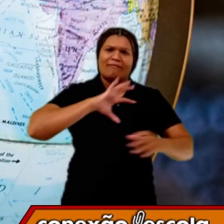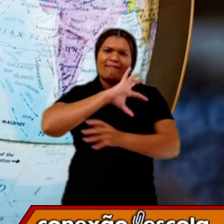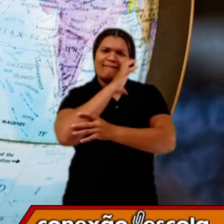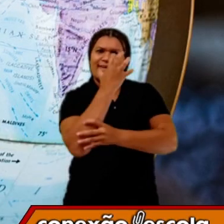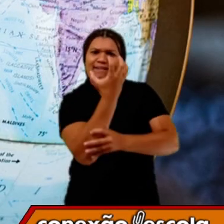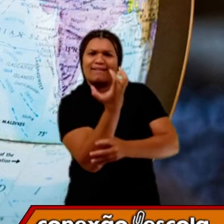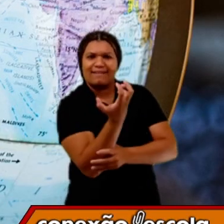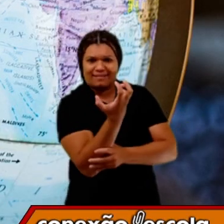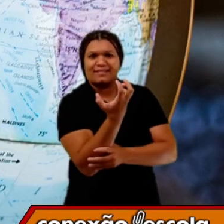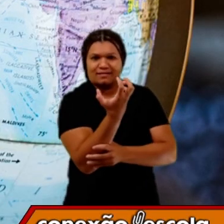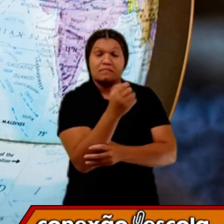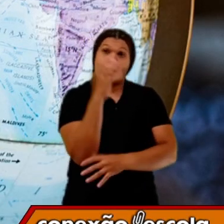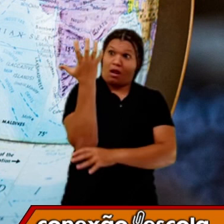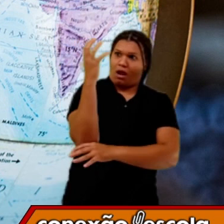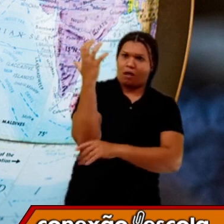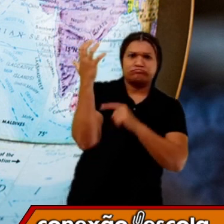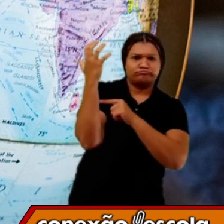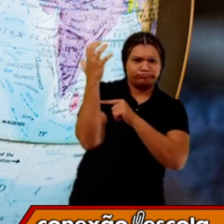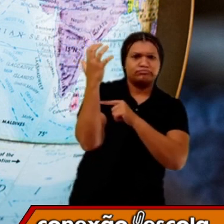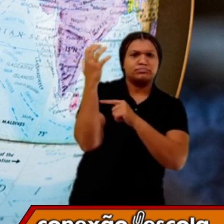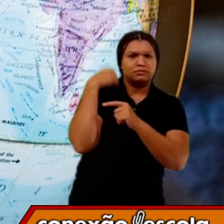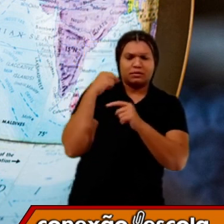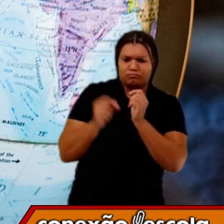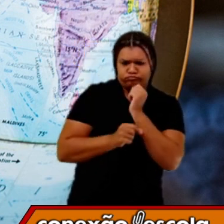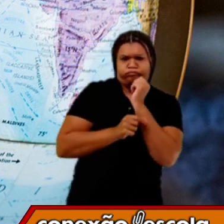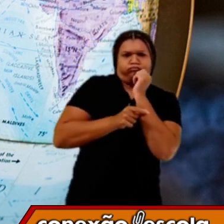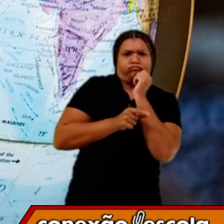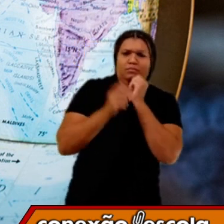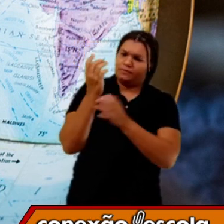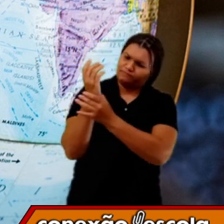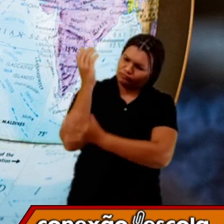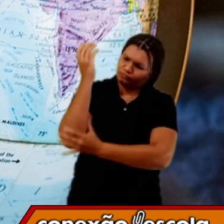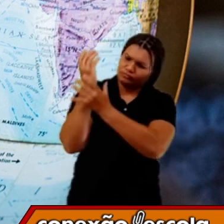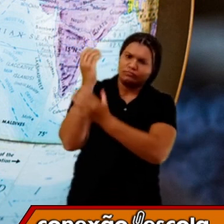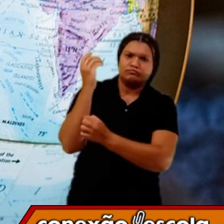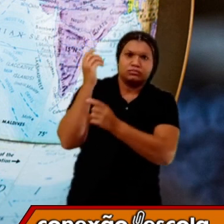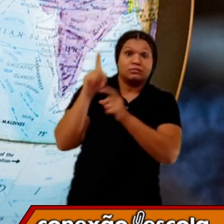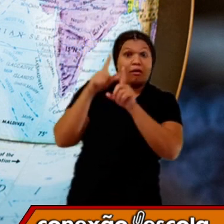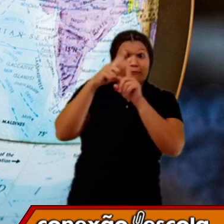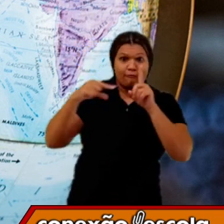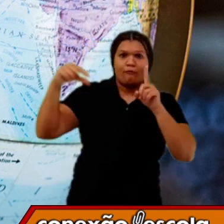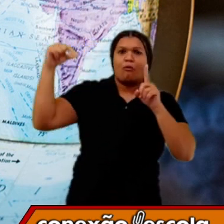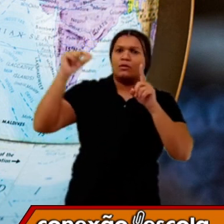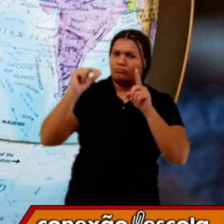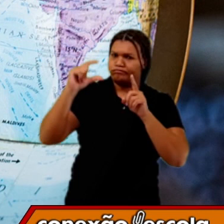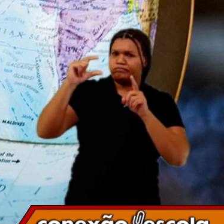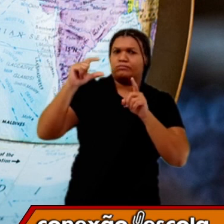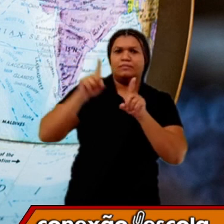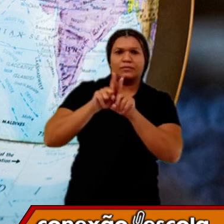retorcidos. As nossas árvores, então, têm cascas e folhas grossas e apresentam aí troncos e